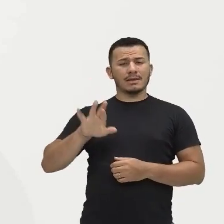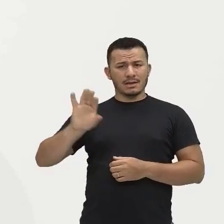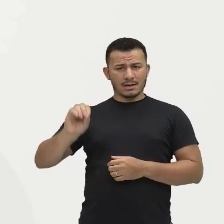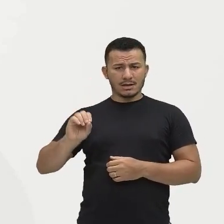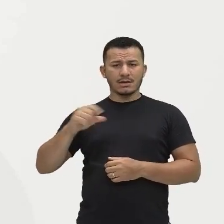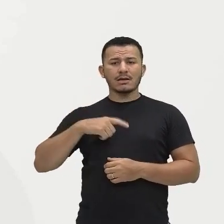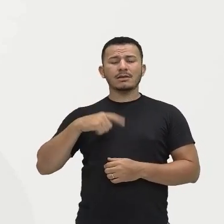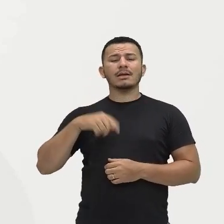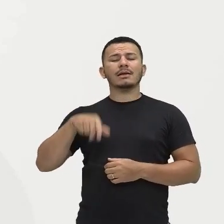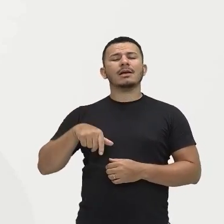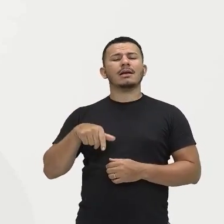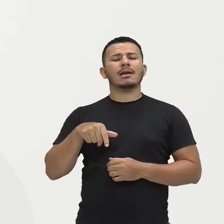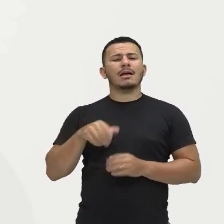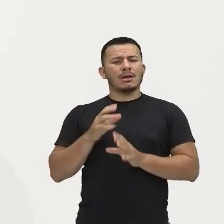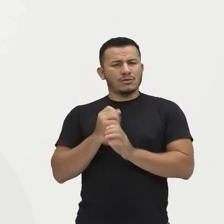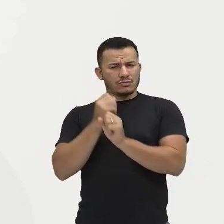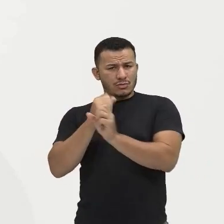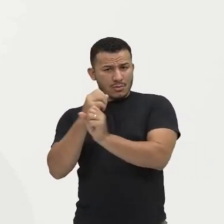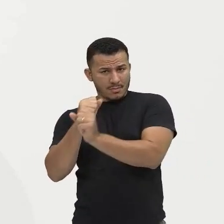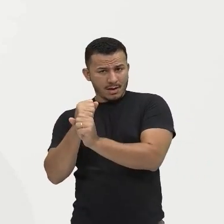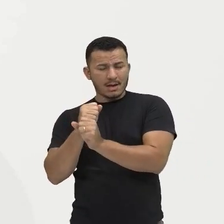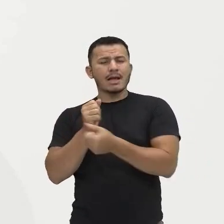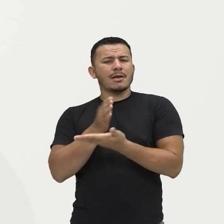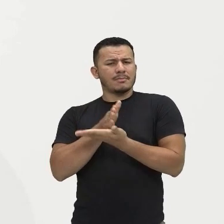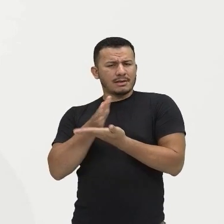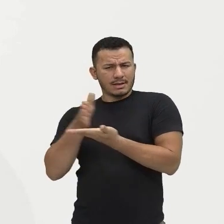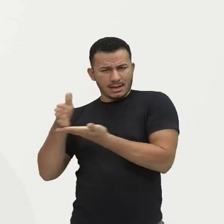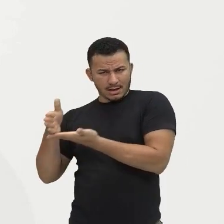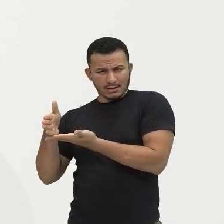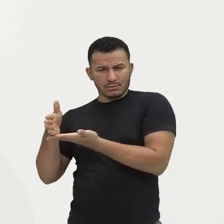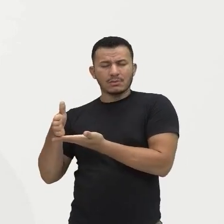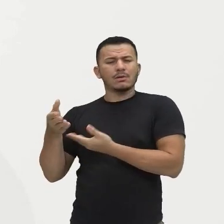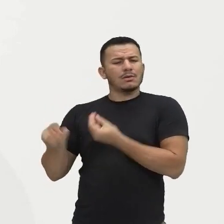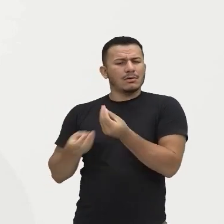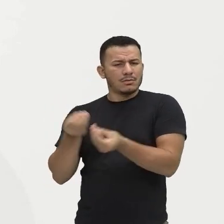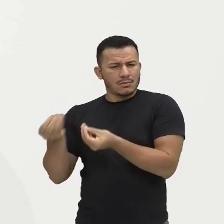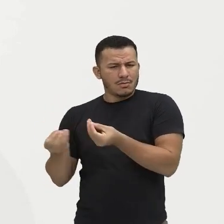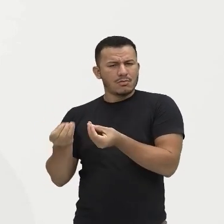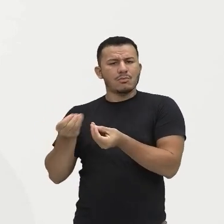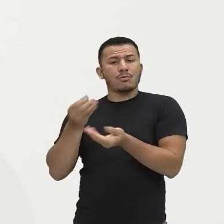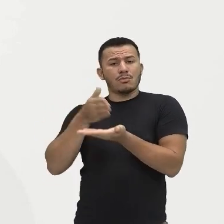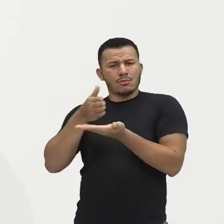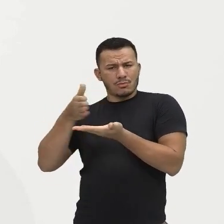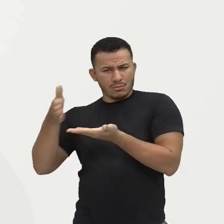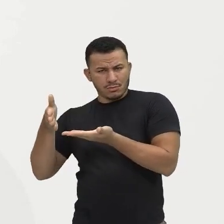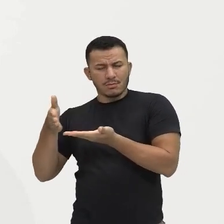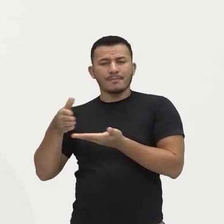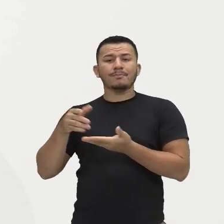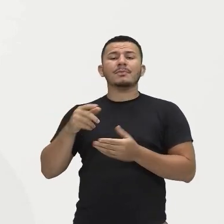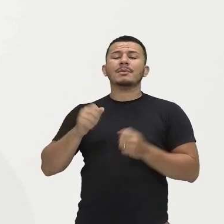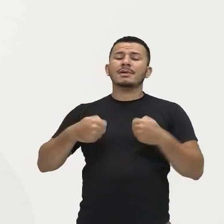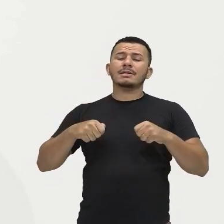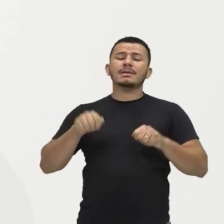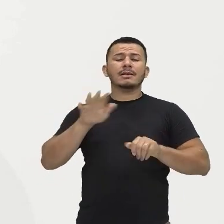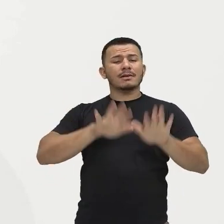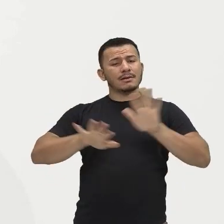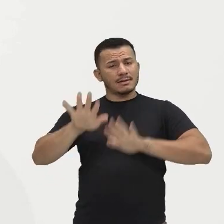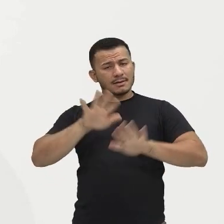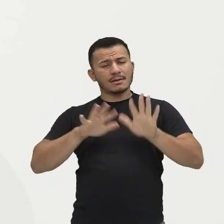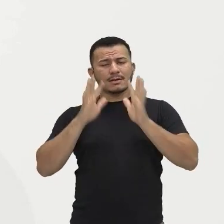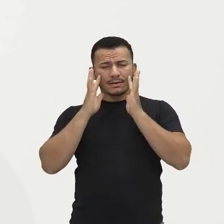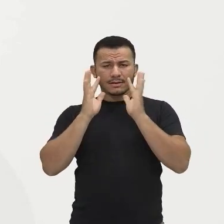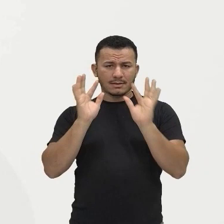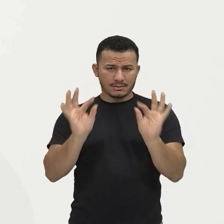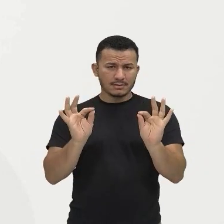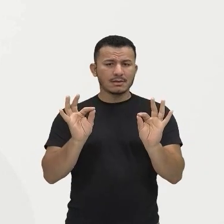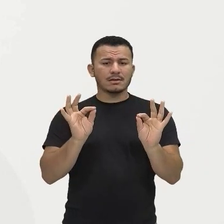as parcelas, ok? Cuidado com o quê? Olha o cuidado que nós temos que ter. Lá vem o